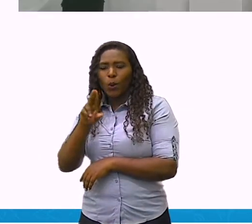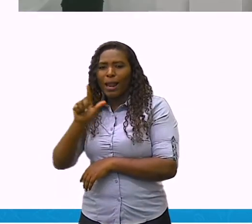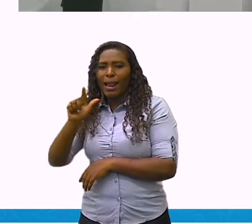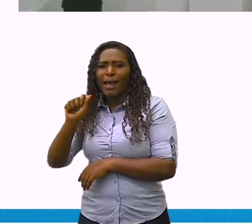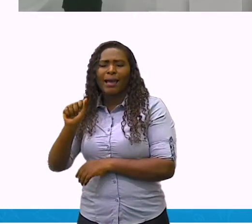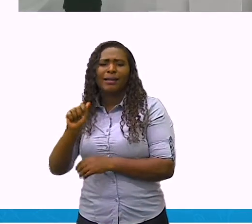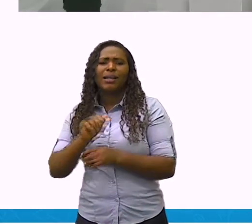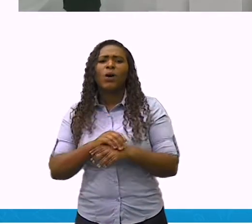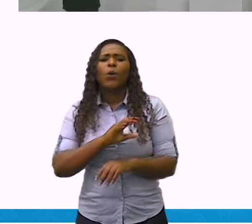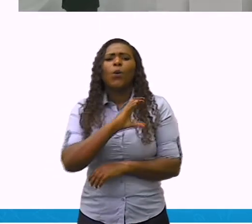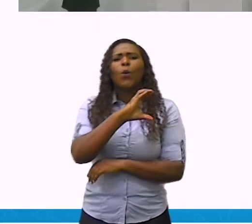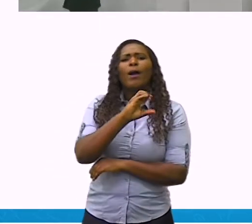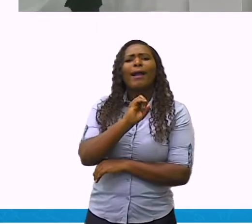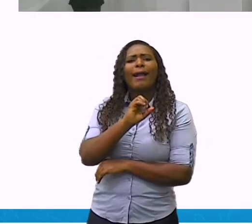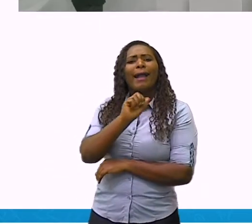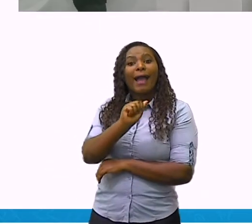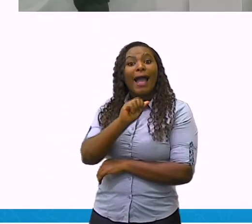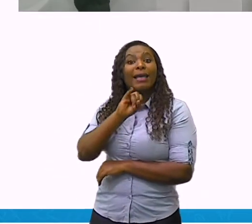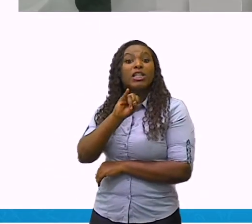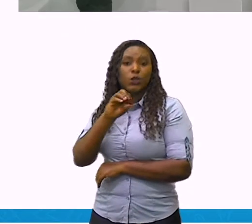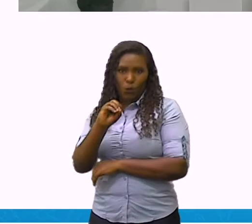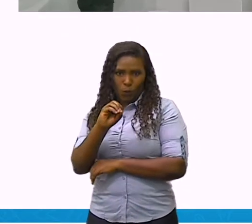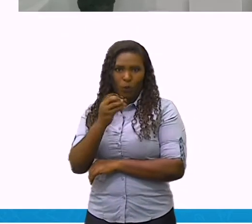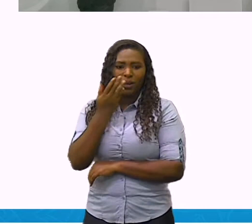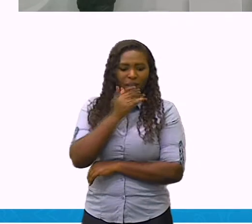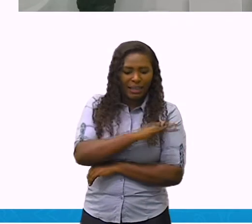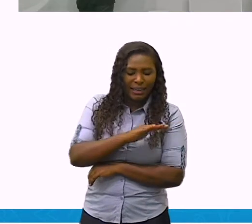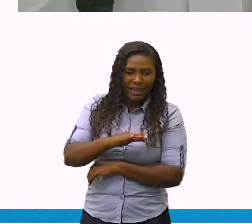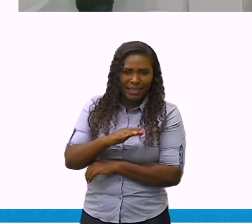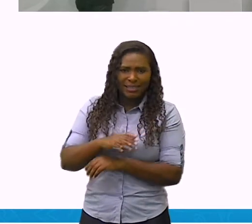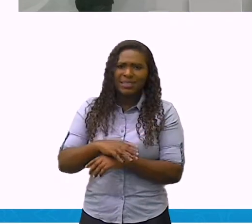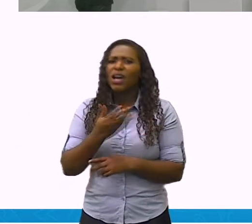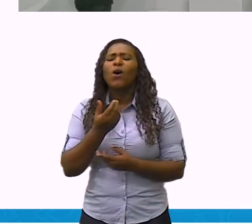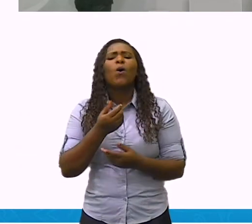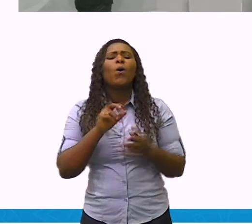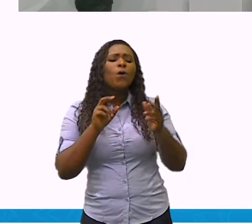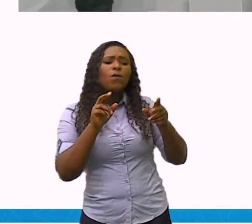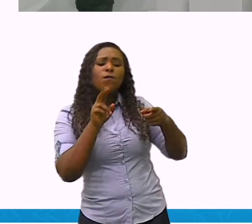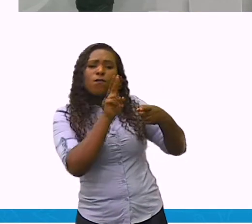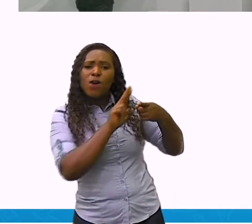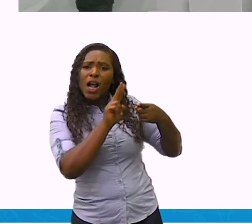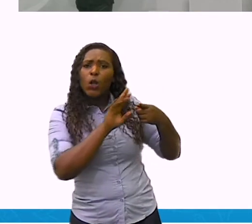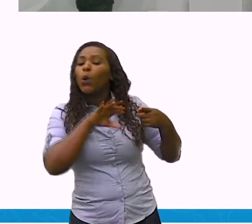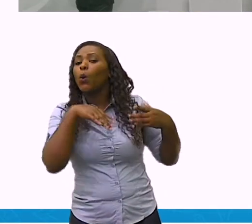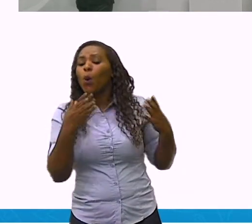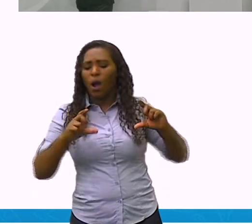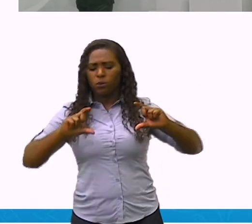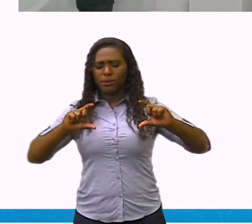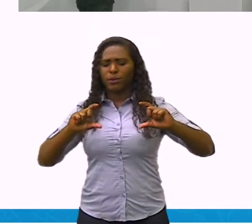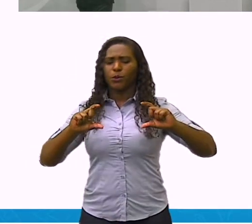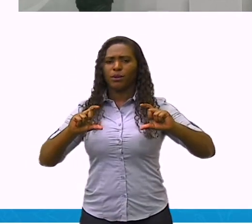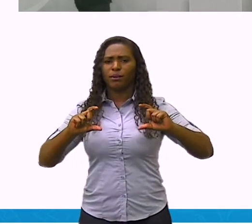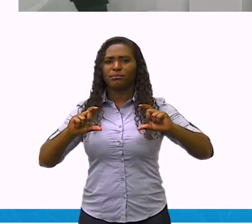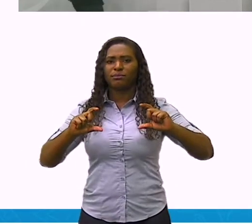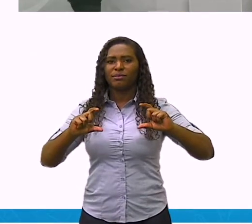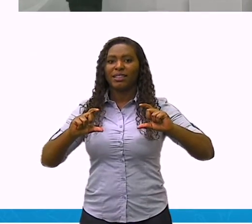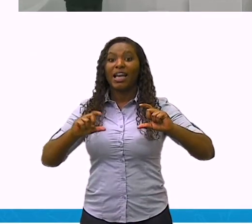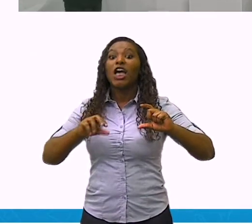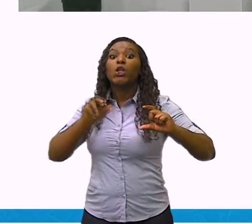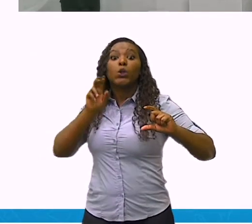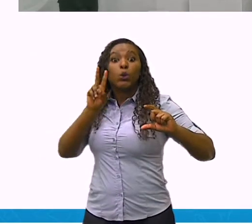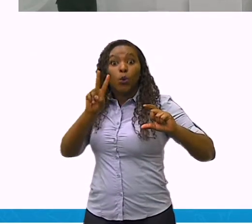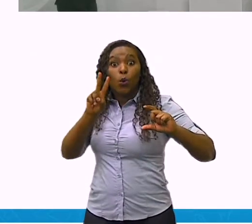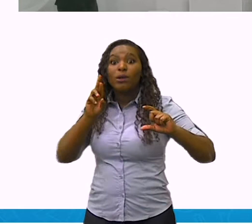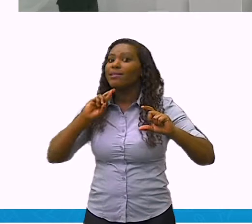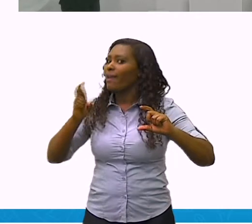De R$2. É muito importante que você analise e observe, olha, qual é o algarismo que está